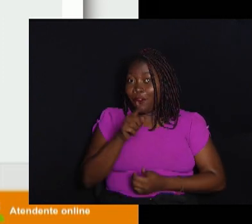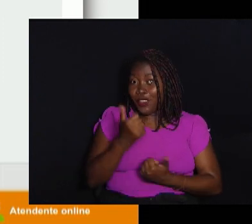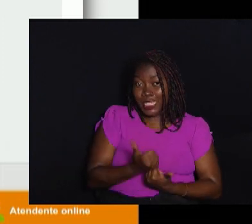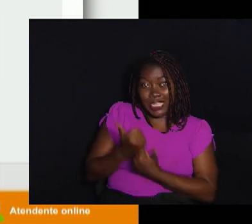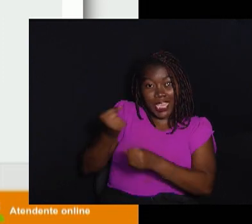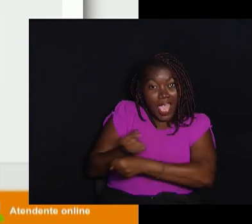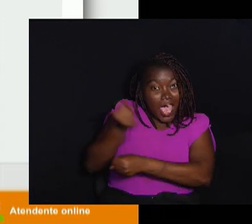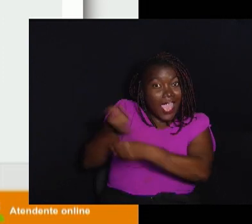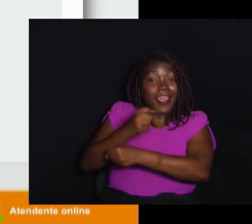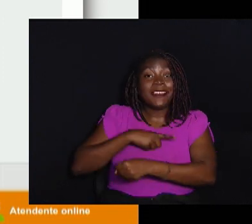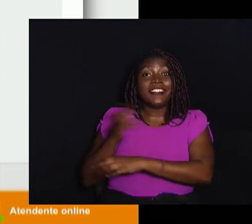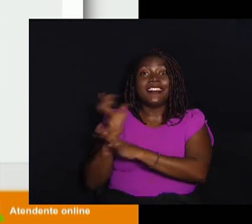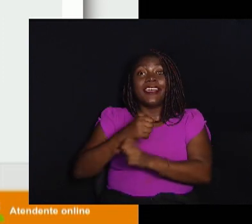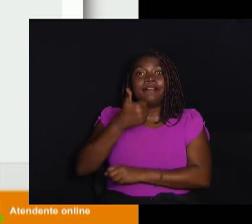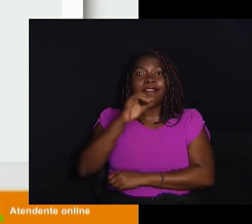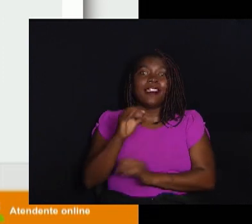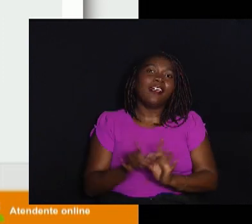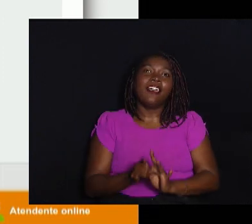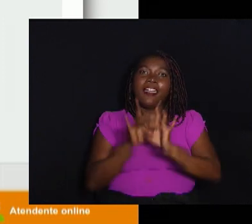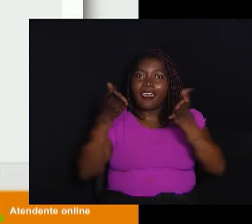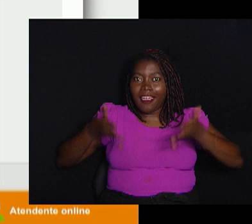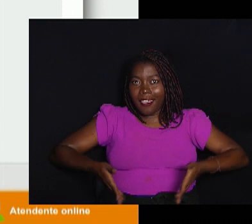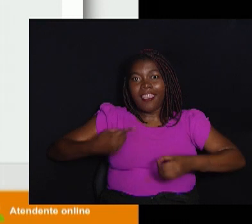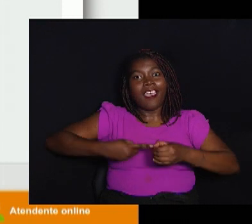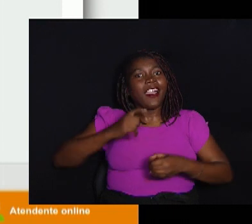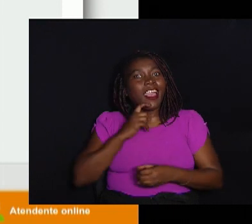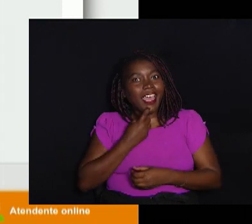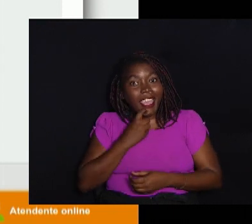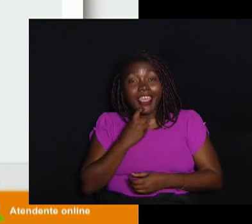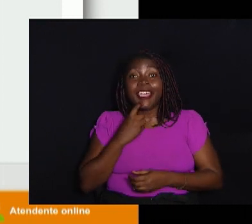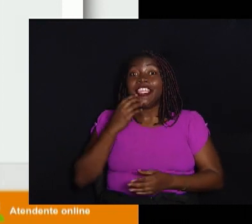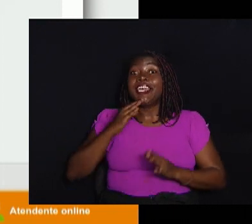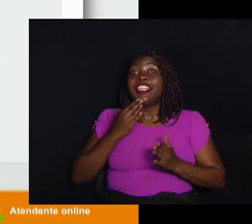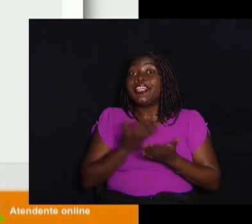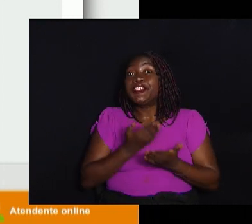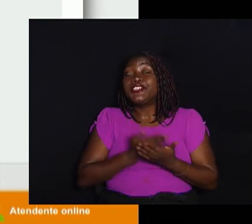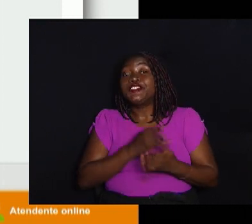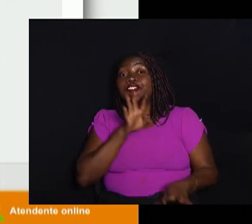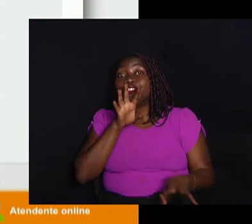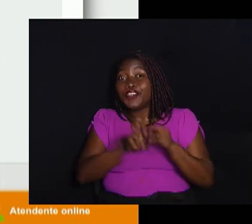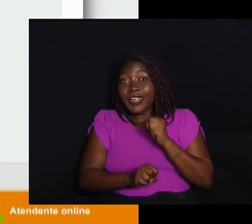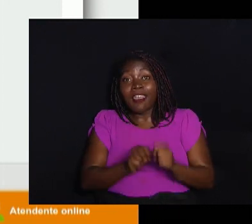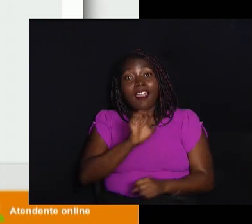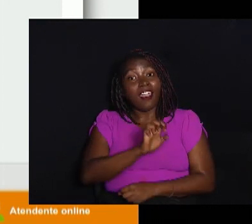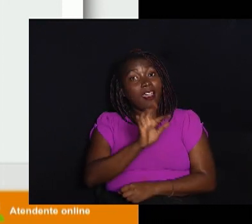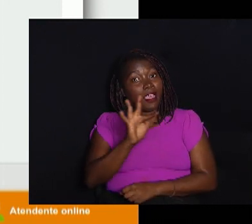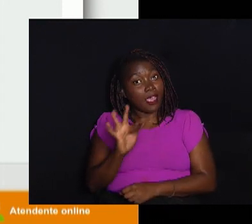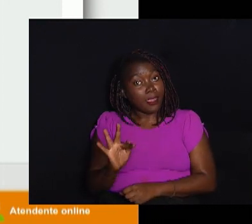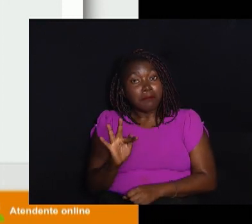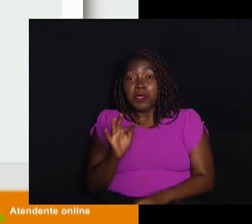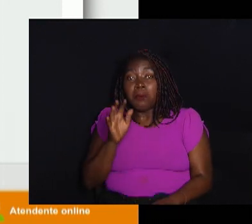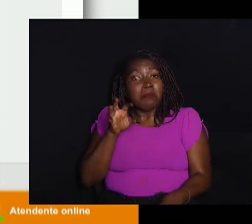obras, tem 10 vagas disponíveis aqui para a cidade de Campinas. Escolaridade, ensino fundamental